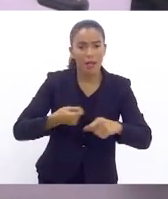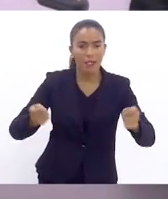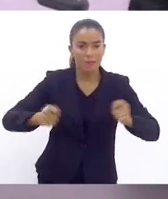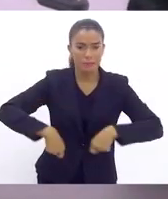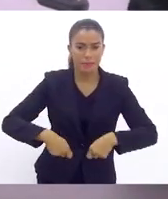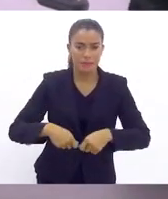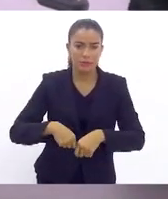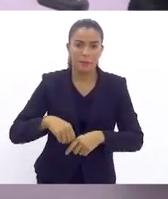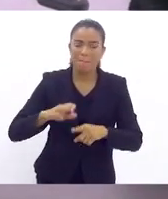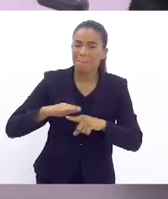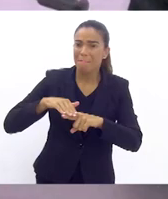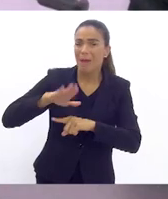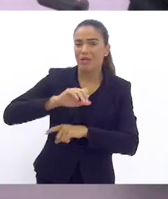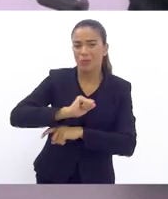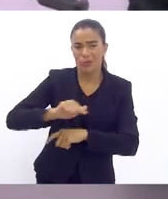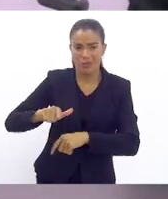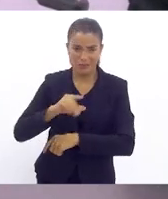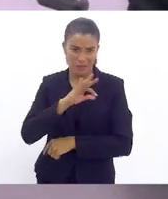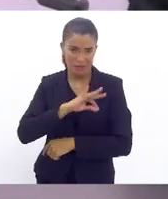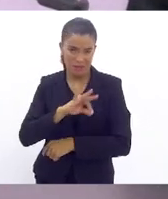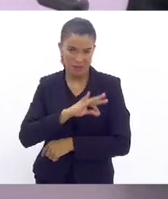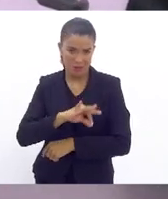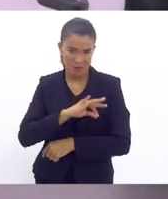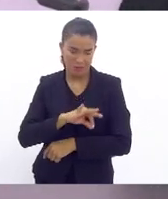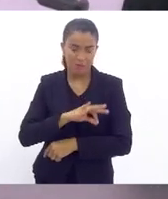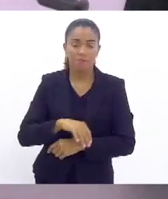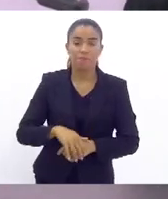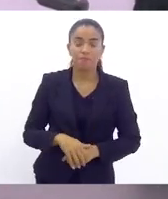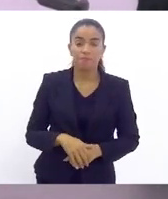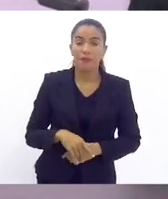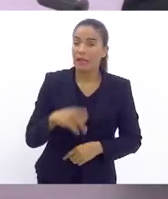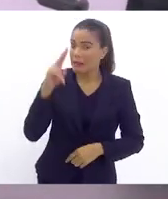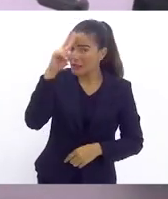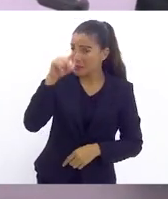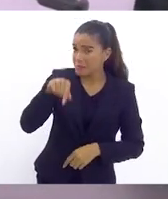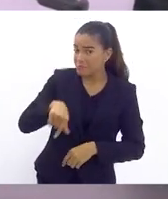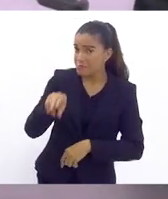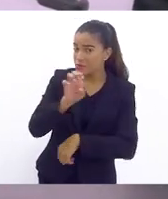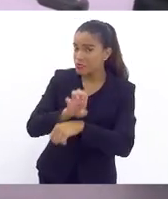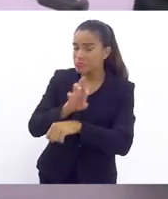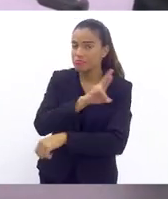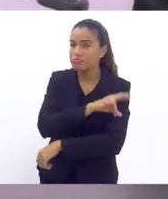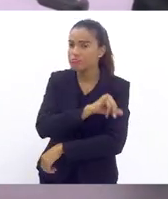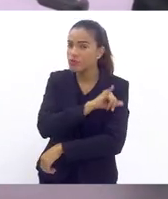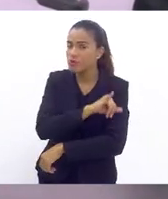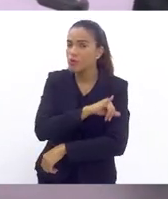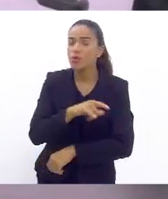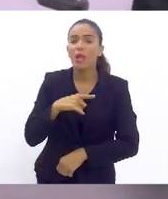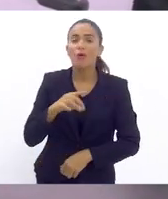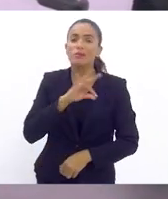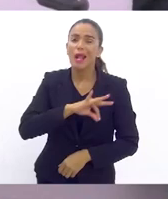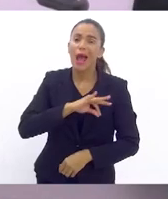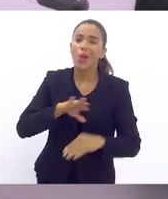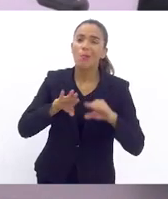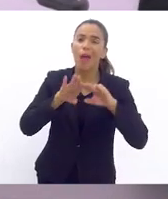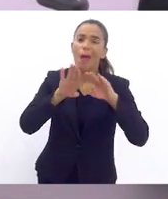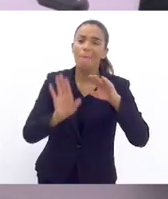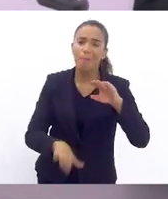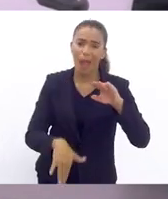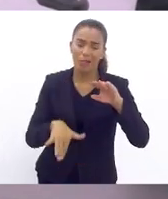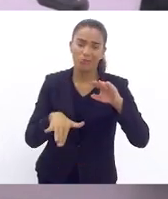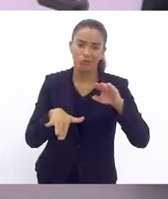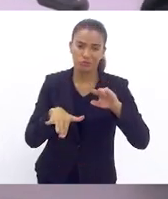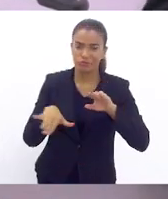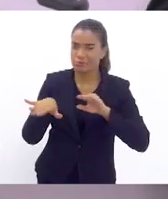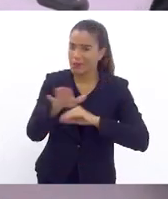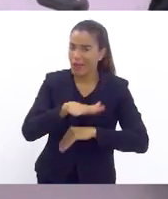salário profissionais de educação Lembrando que aqui no estado do Rio de Janeiro a gente tem da uma das menores remunerações para profissionais